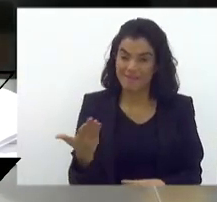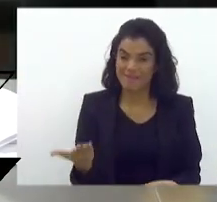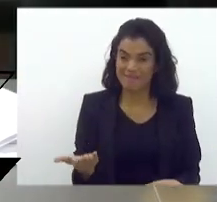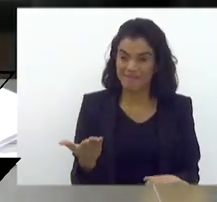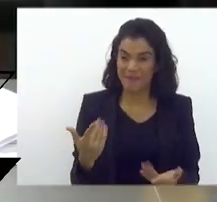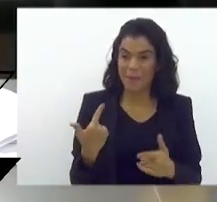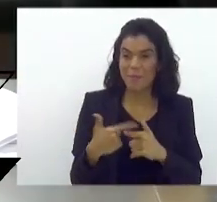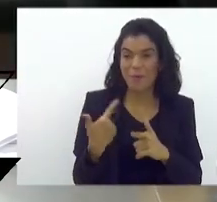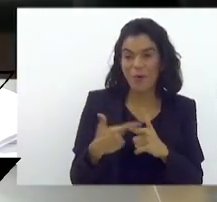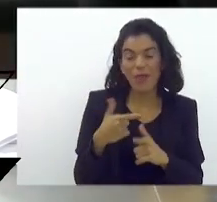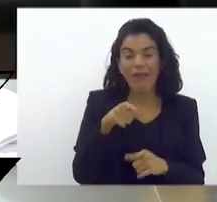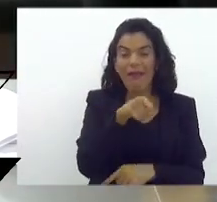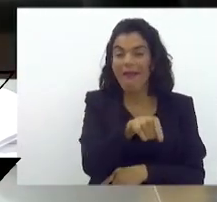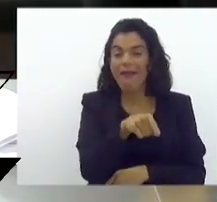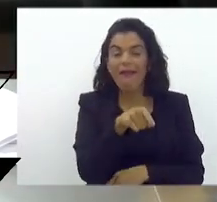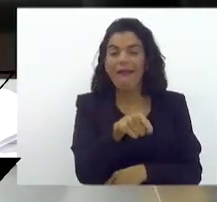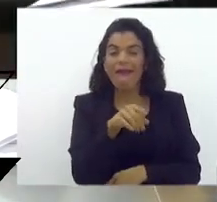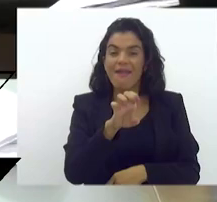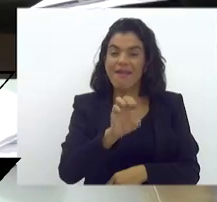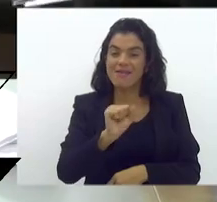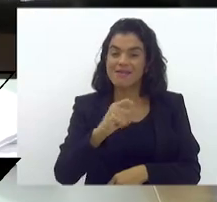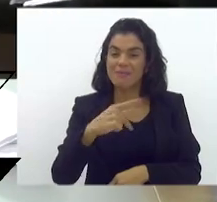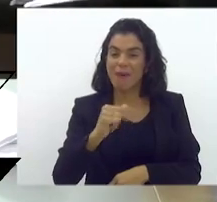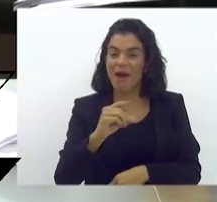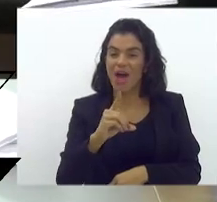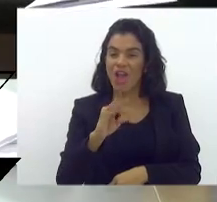ela é considerada assim como fosse